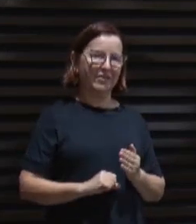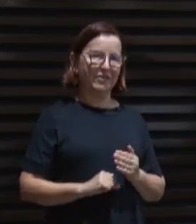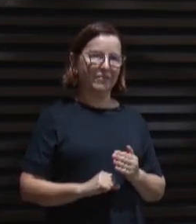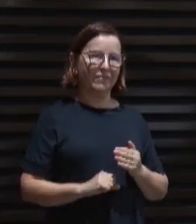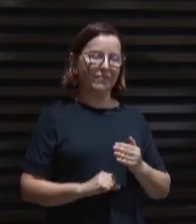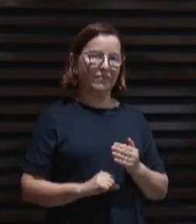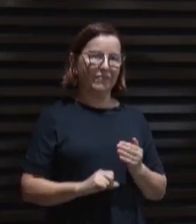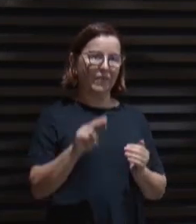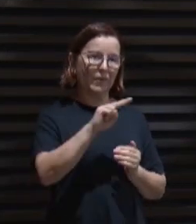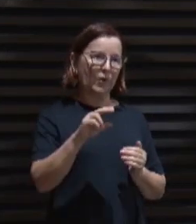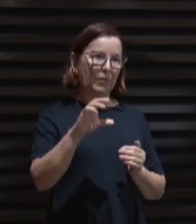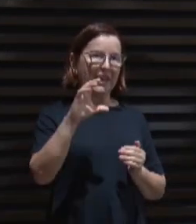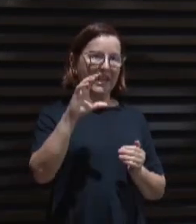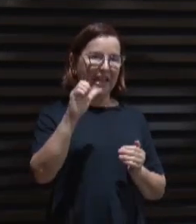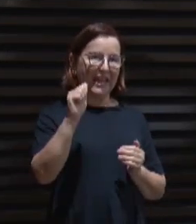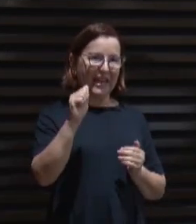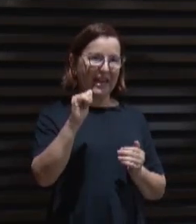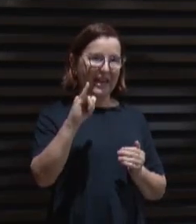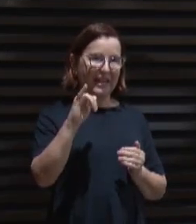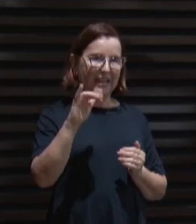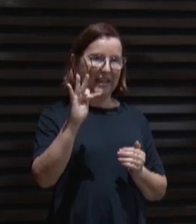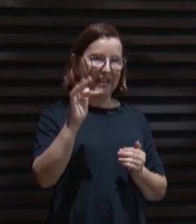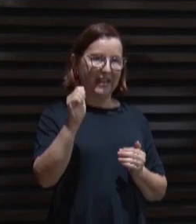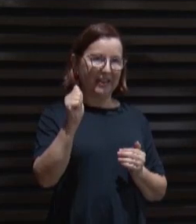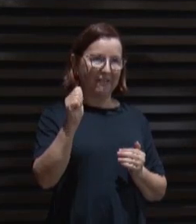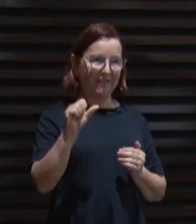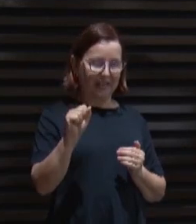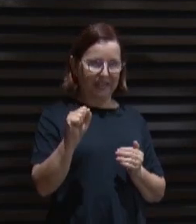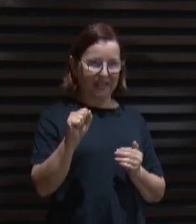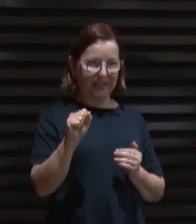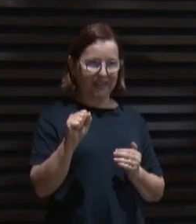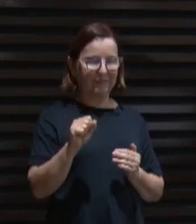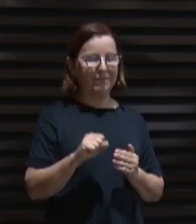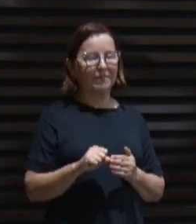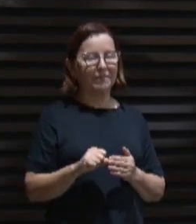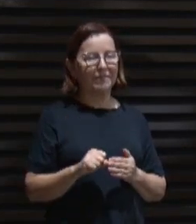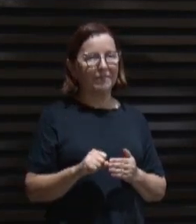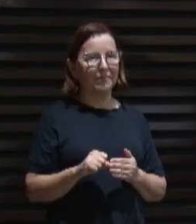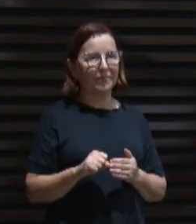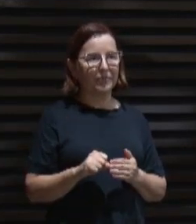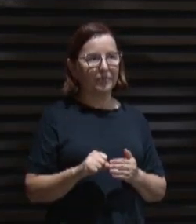que era Caifás. Mas quem vai fazer o primeiro exame